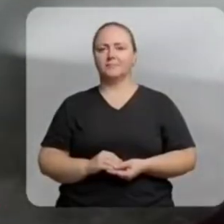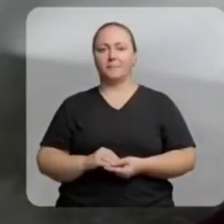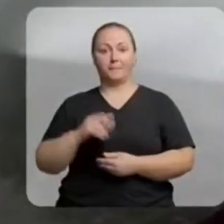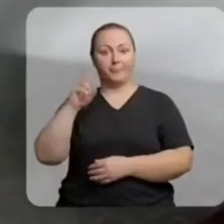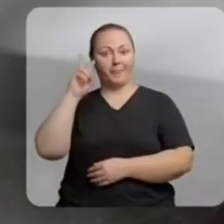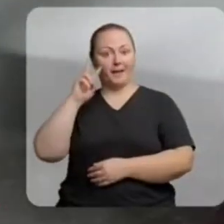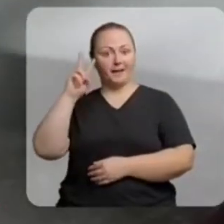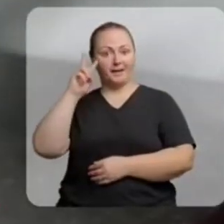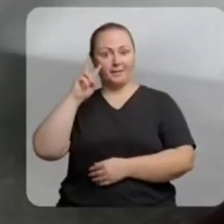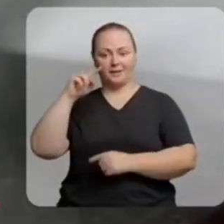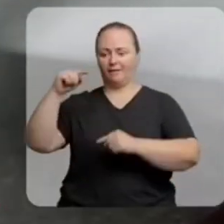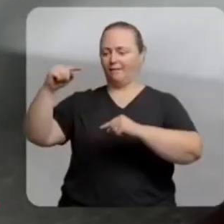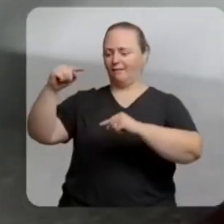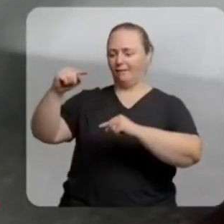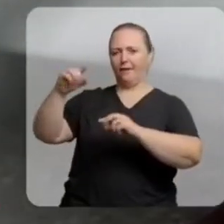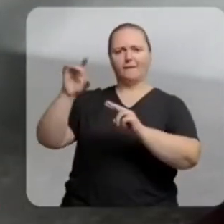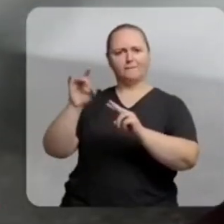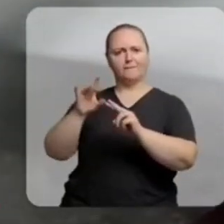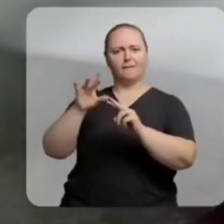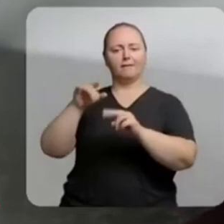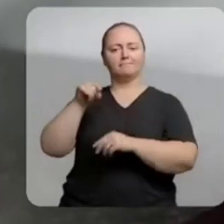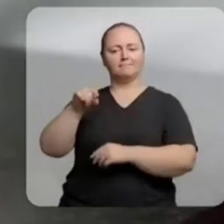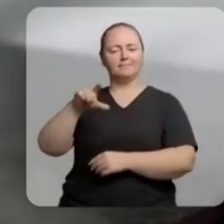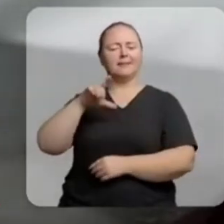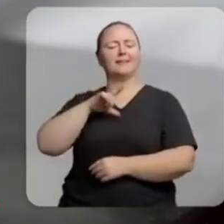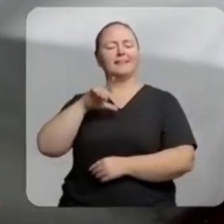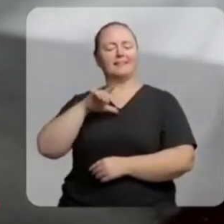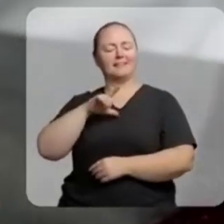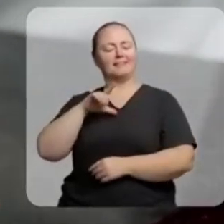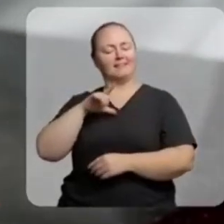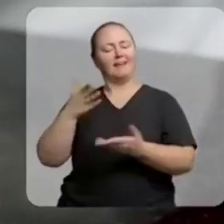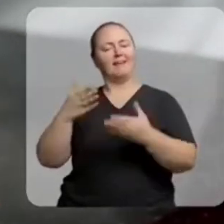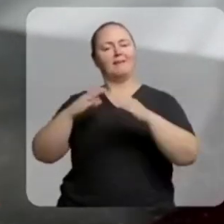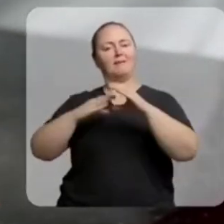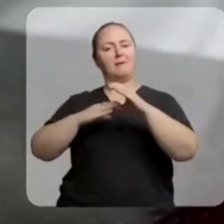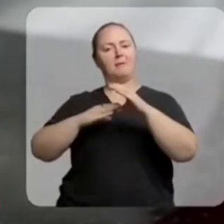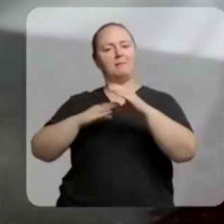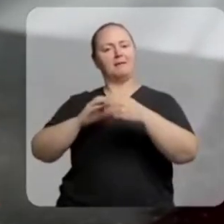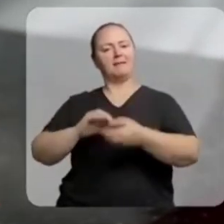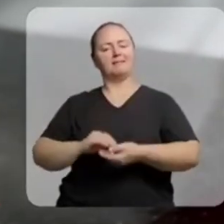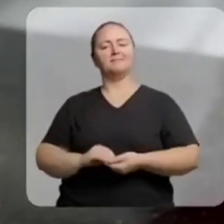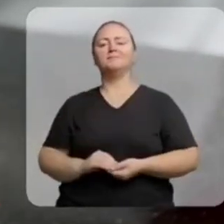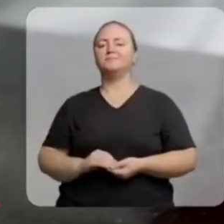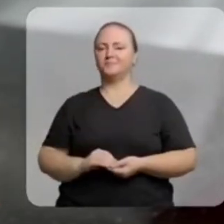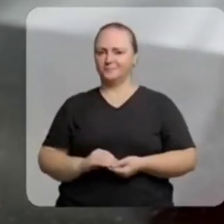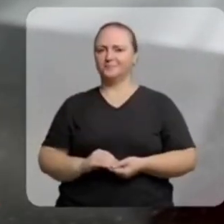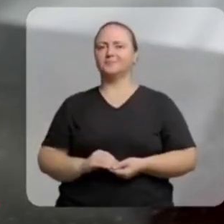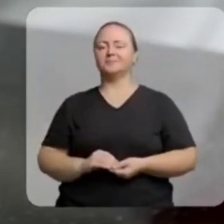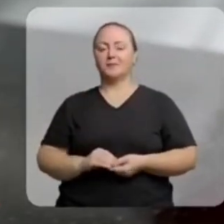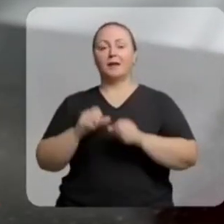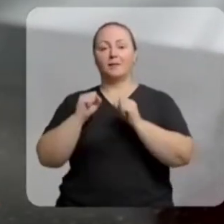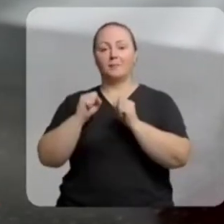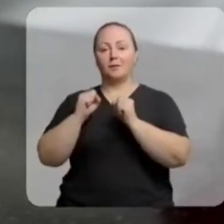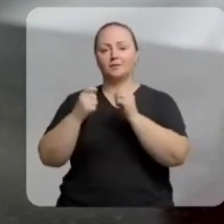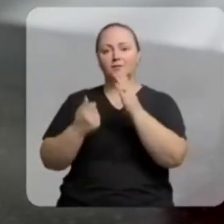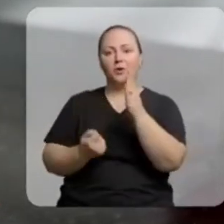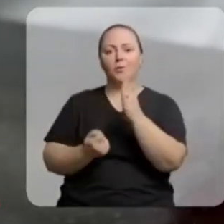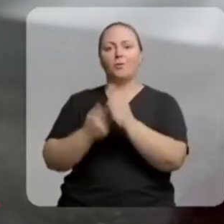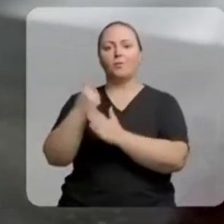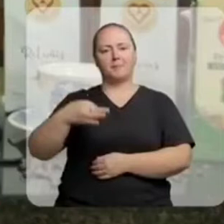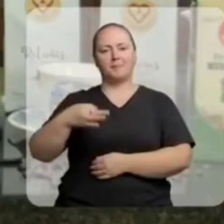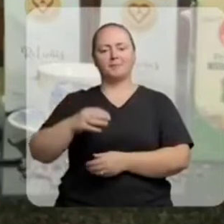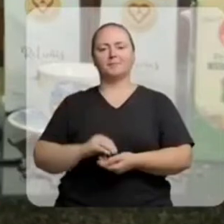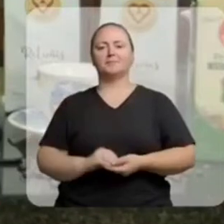lindas taças para drink também tem na lojas da Cooper. Você pode comprar, inclusive, pelo